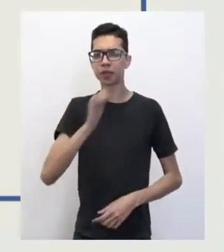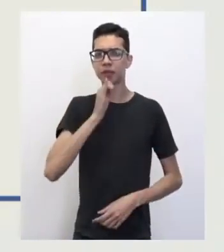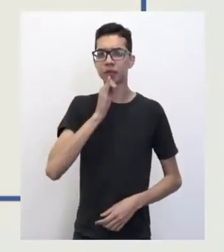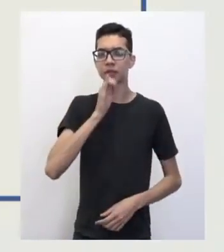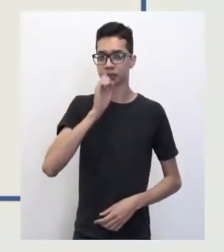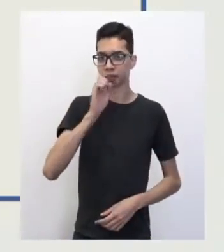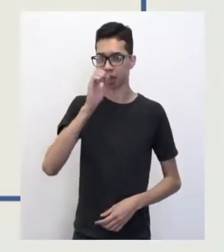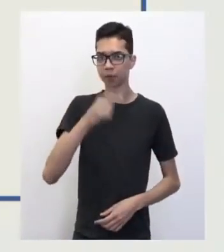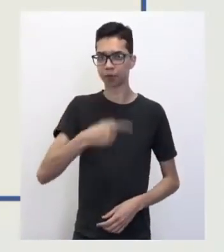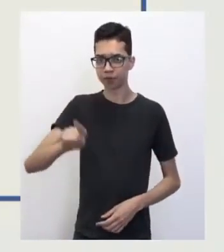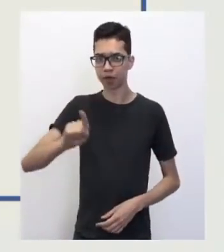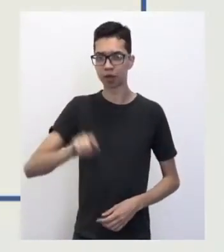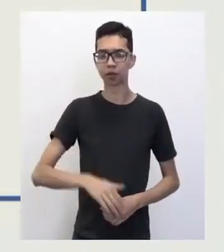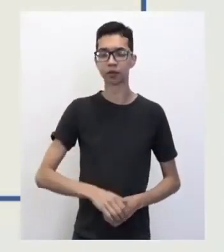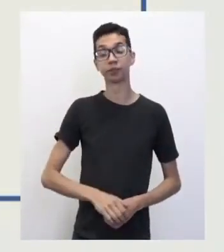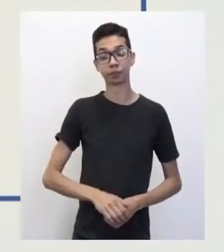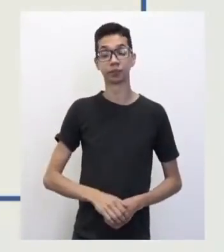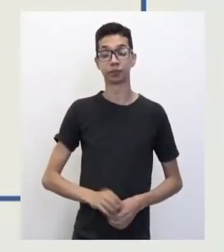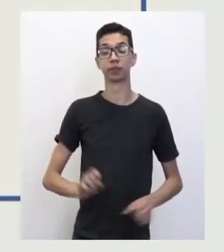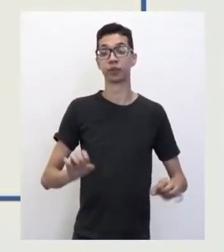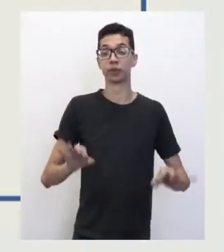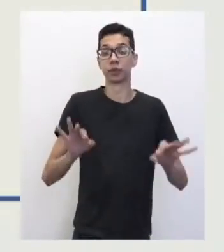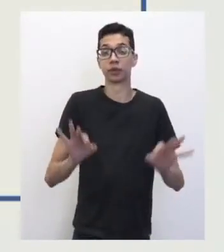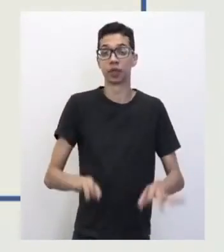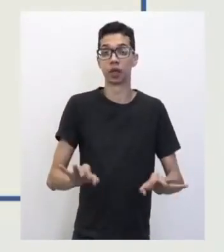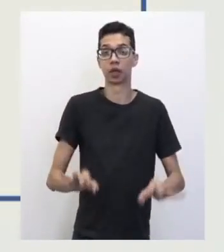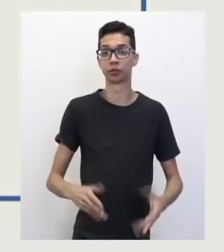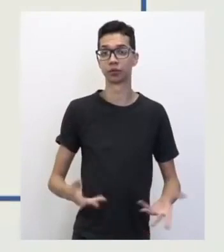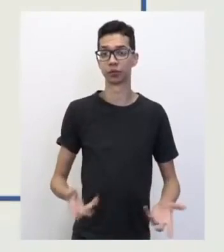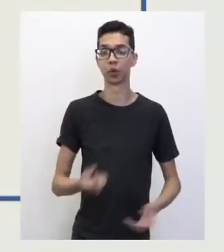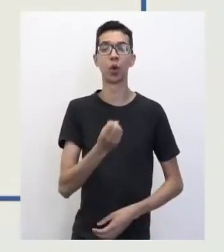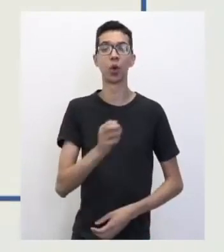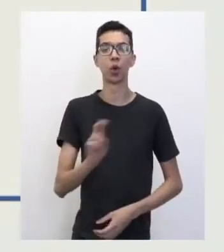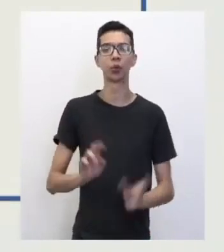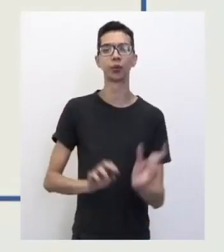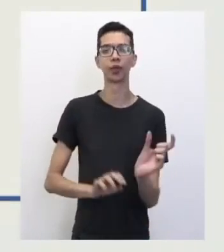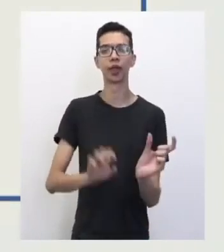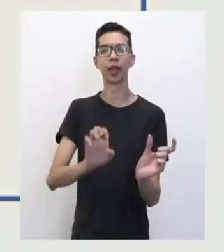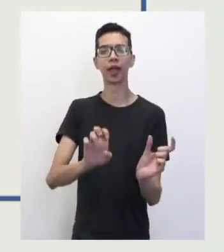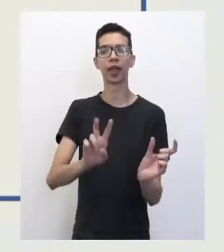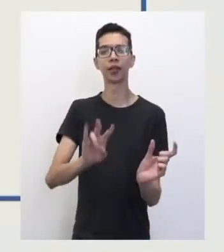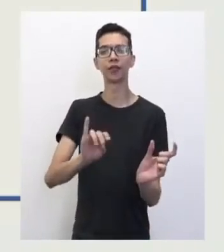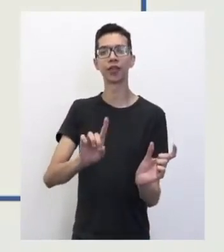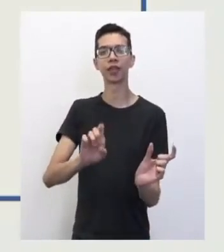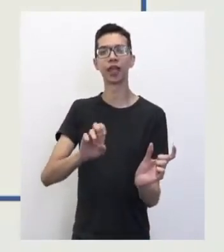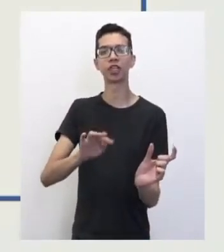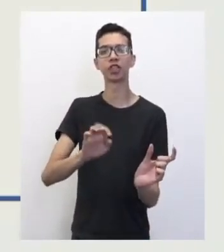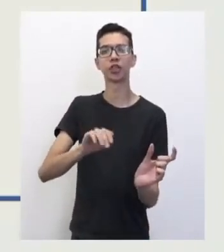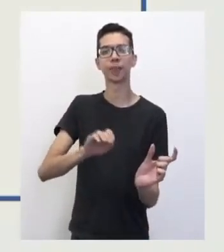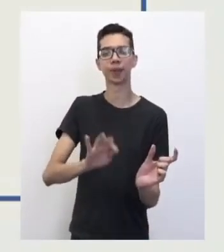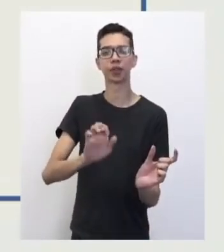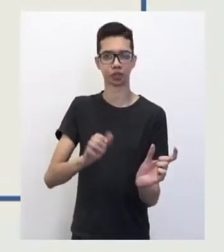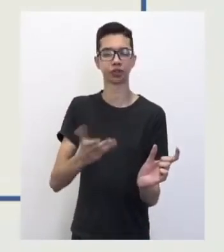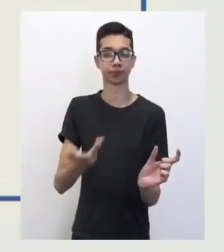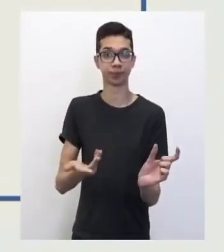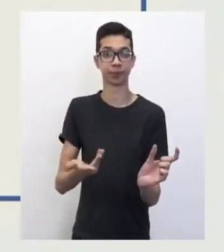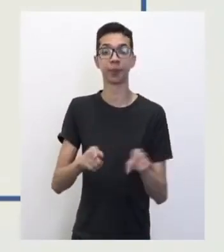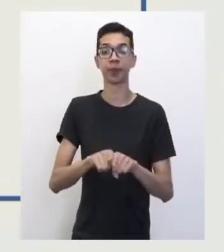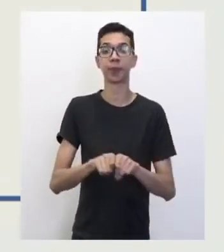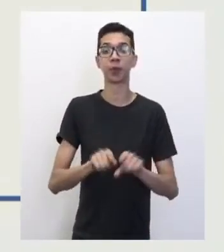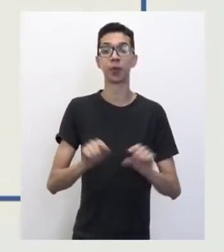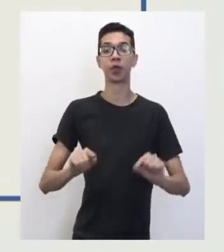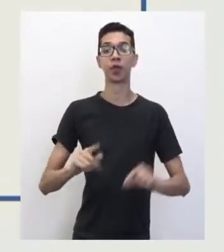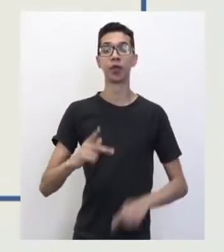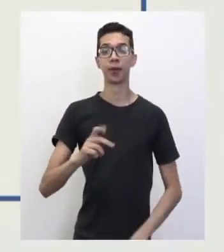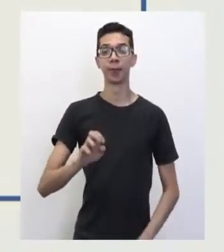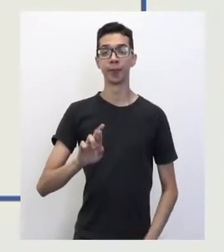ou evidentemente que sim, né? O percebe-se que ele já serviria para, no momento em